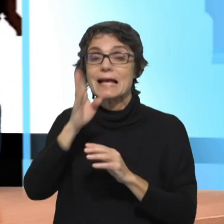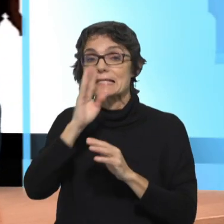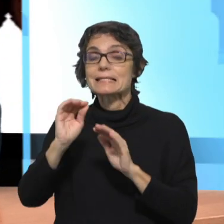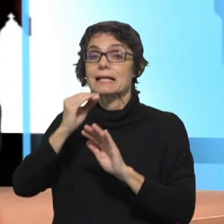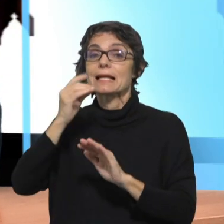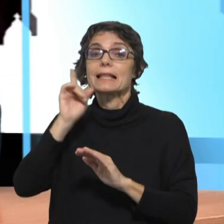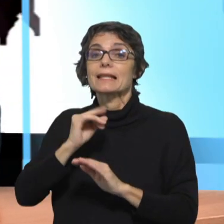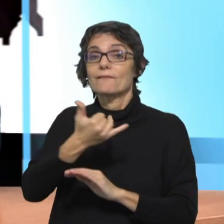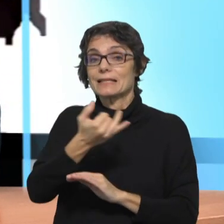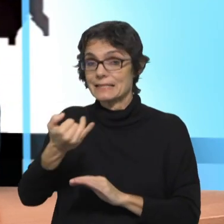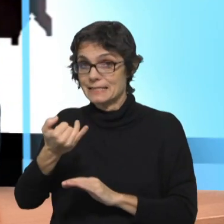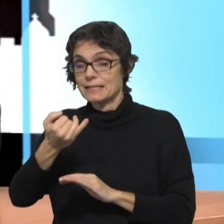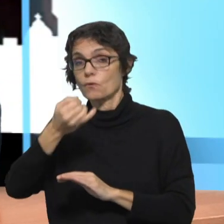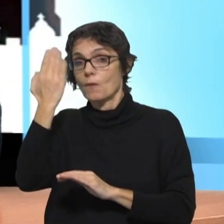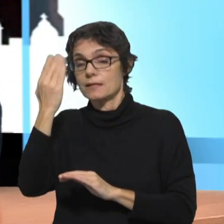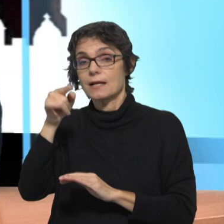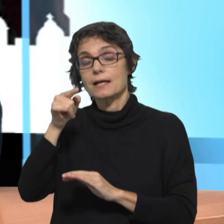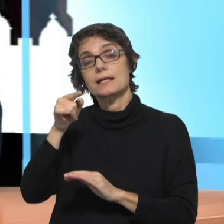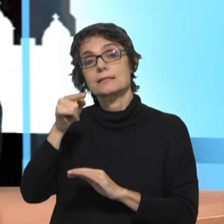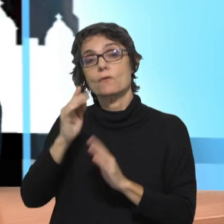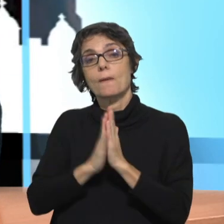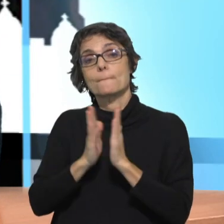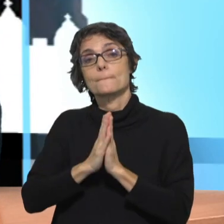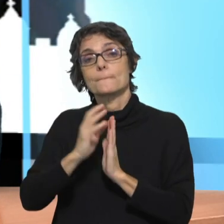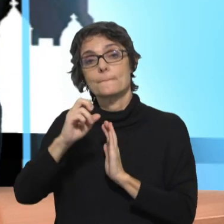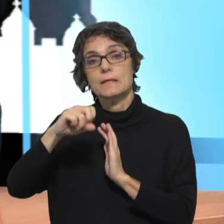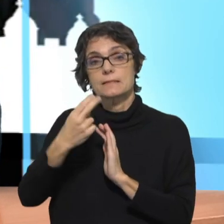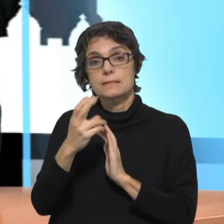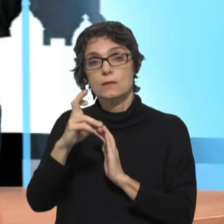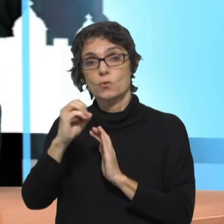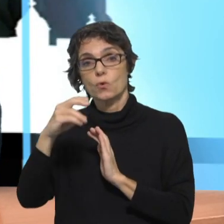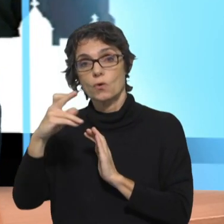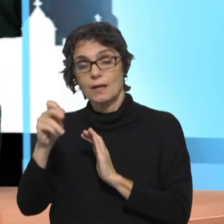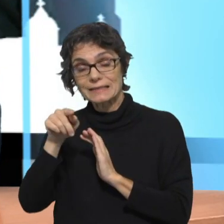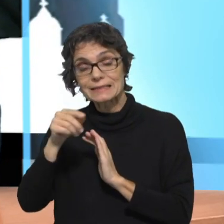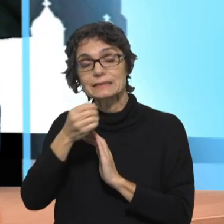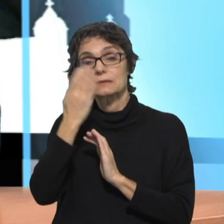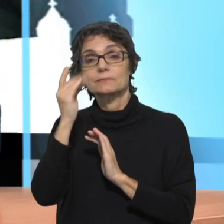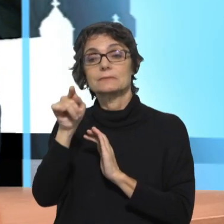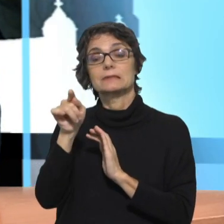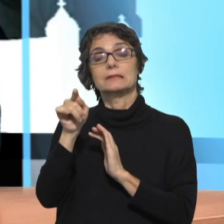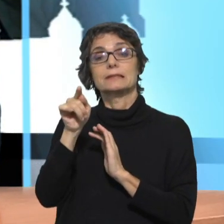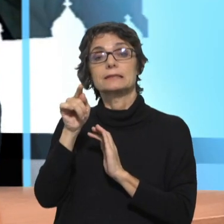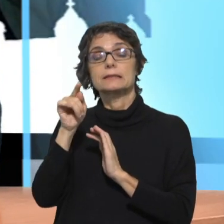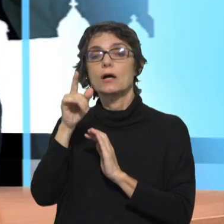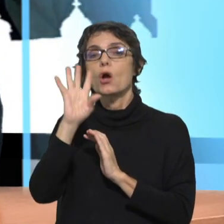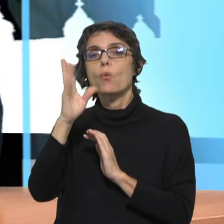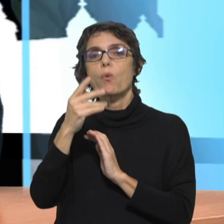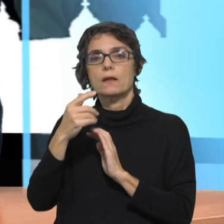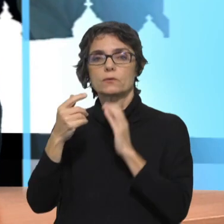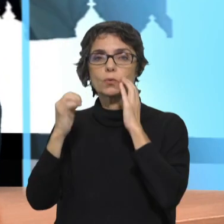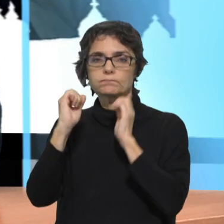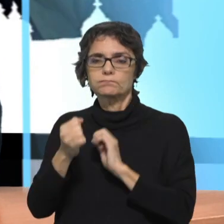25, temos a Missa da Aurora, cuja narrativa do Evangelho se debruça na visita dos pastores